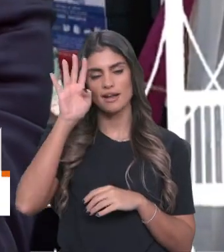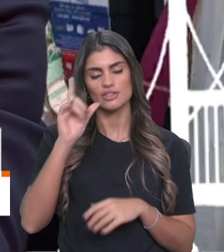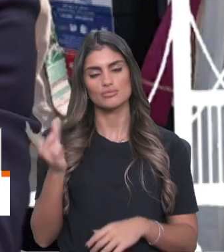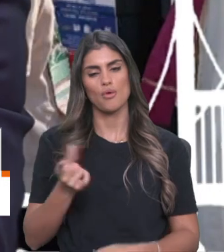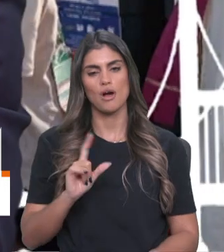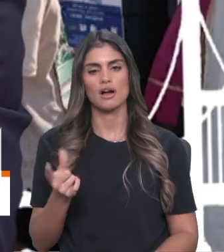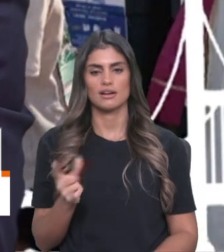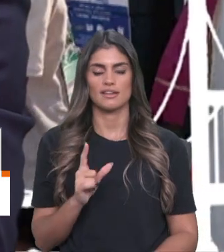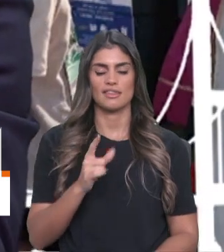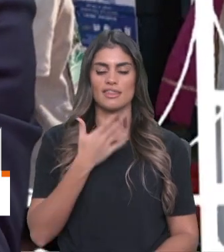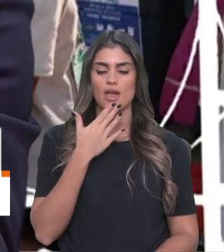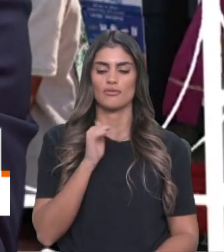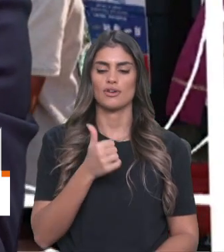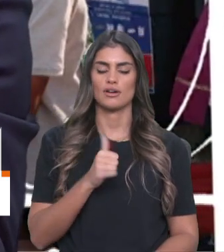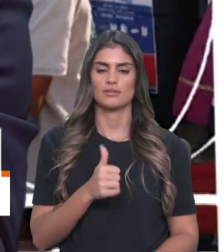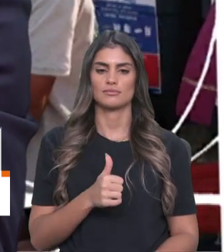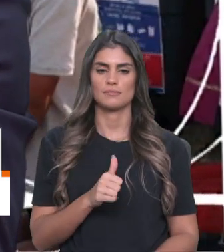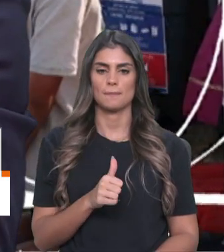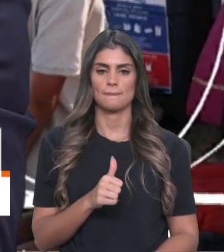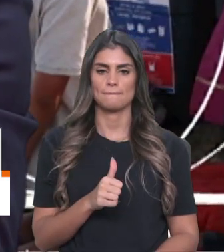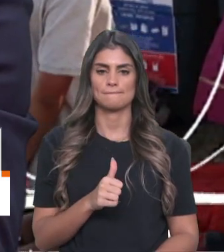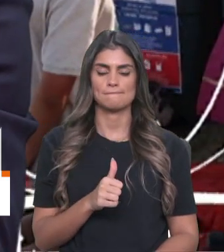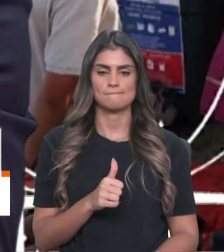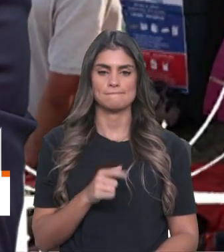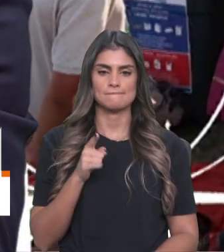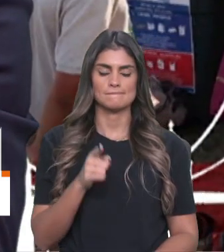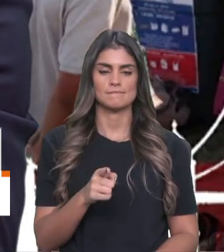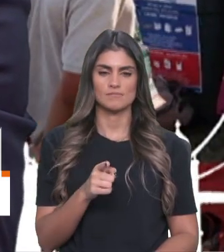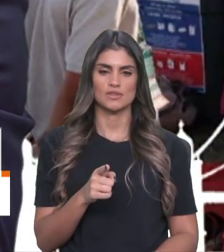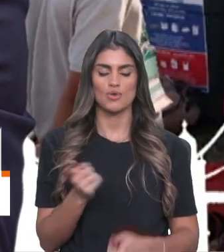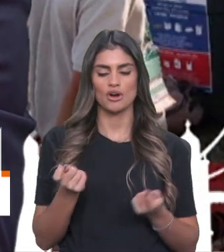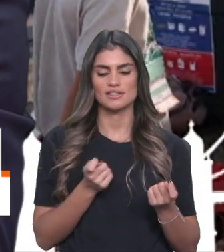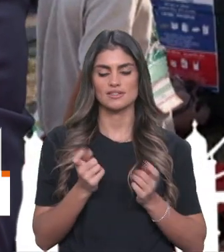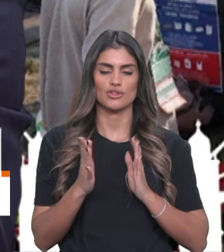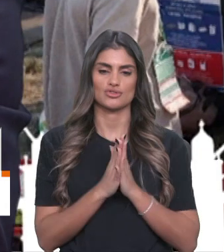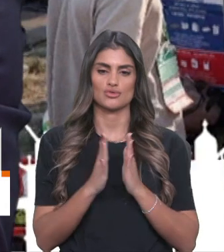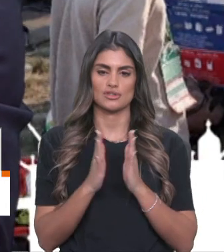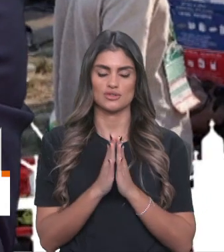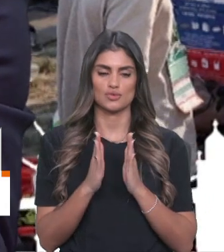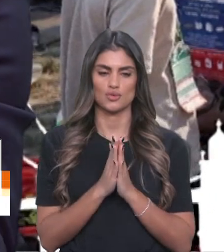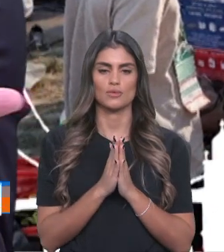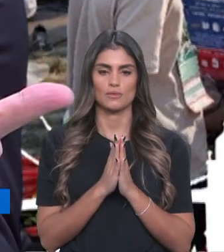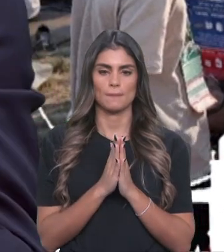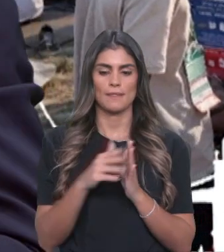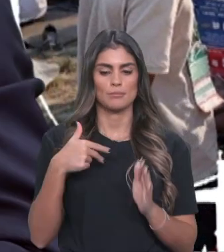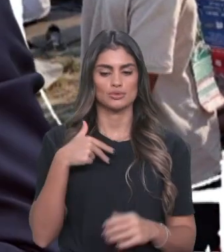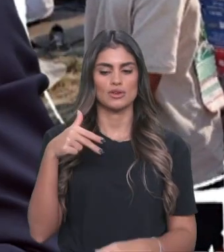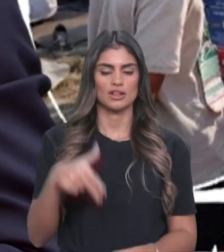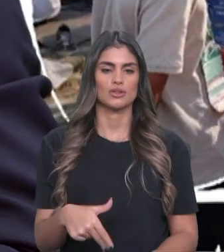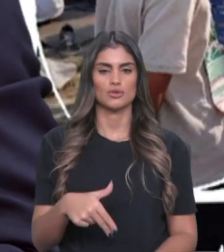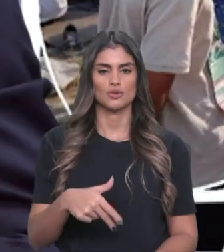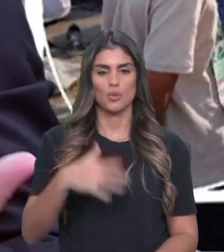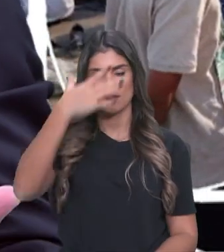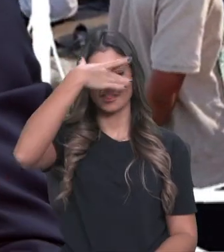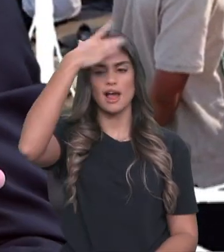Lisboa e de Évora pudessem representar corresponde Portugal. à organização das dioceses em Portugal. Exatamente. Não é? Agrupam-se em E províncias. o cardeal legado, que virá